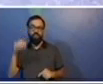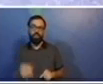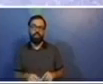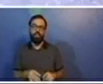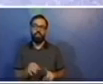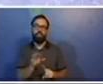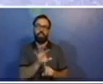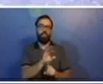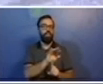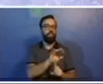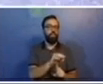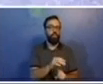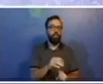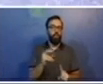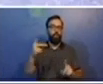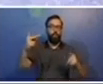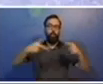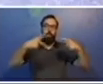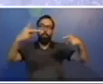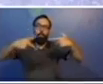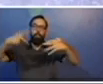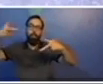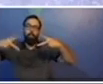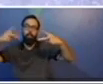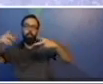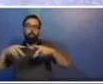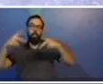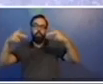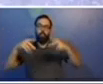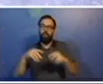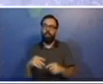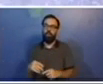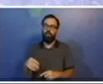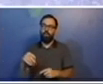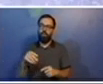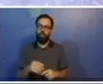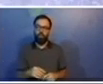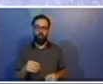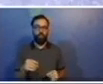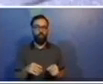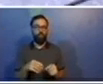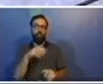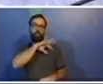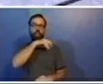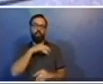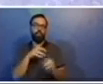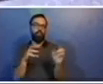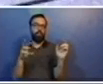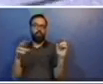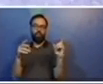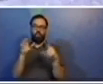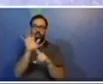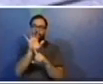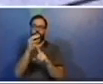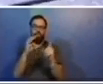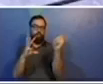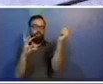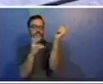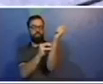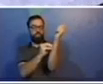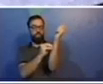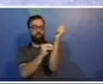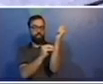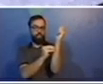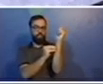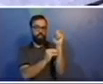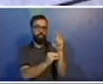dela se manter viva. O trigo ele pode grudar na pelagem de alguns animais que passam por ali. E após isso,